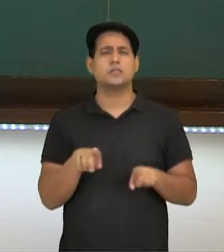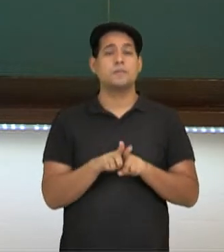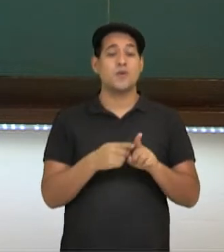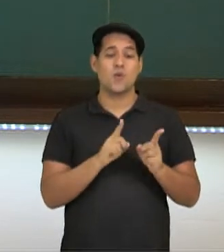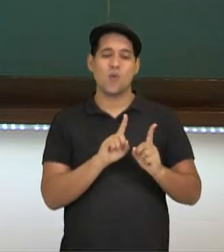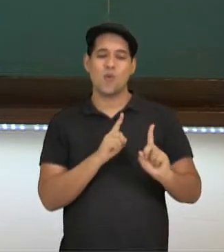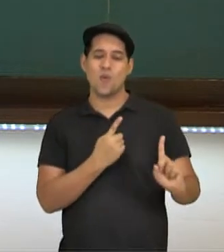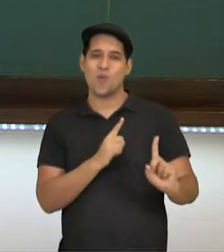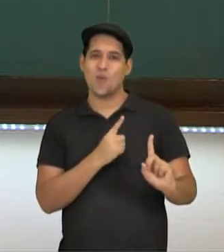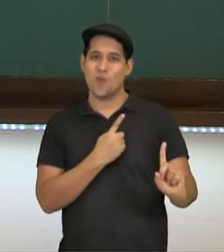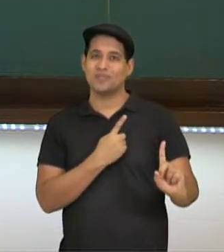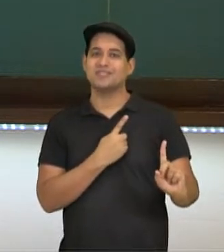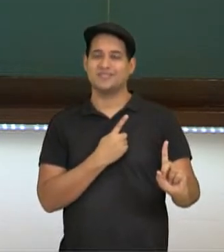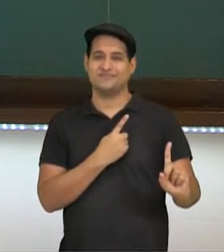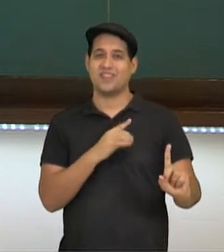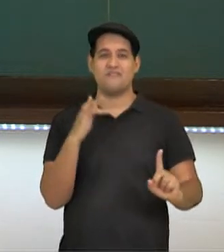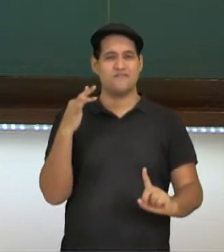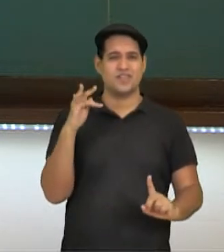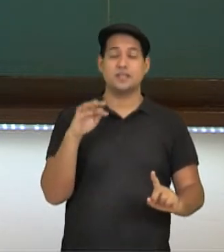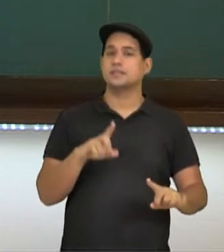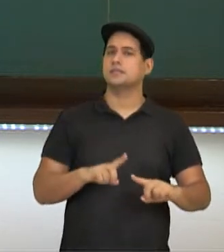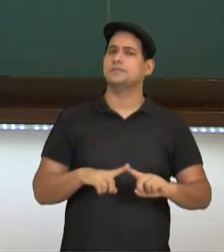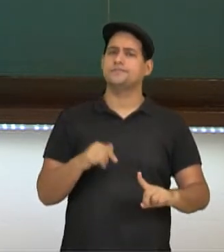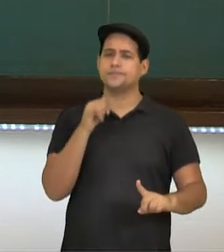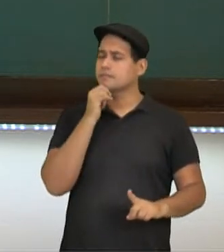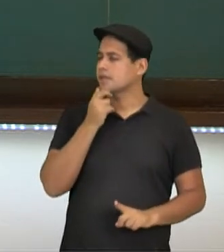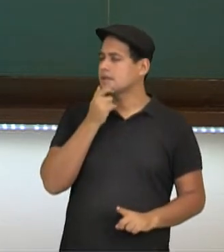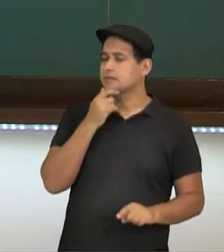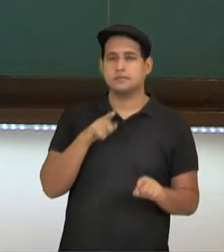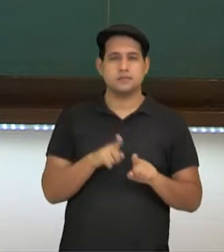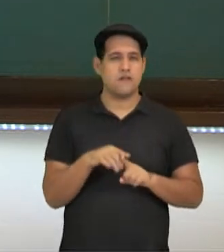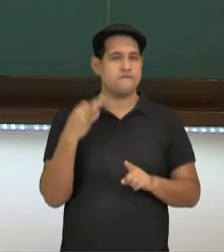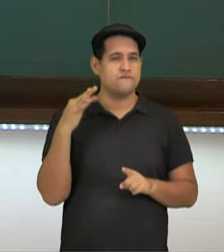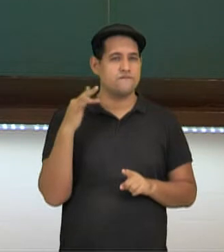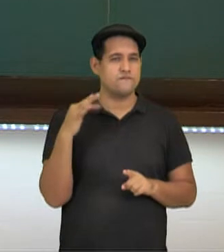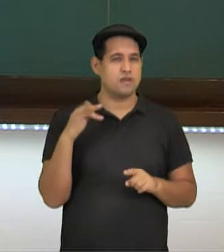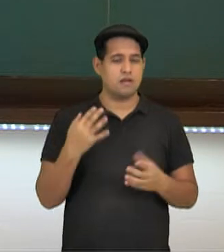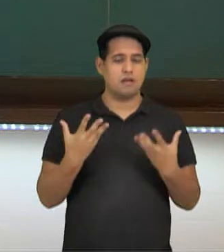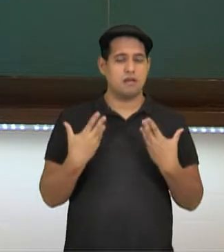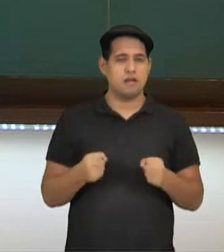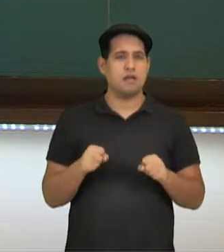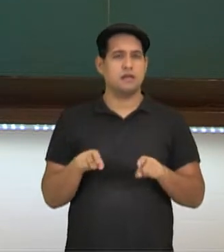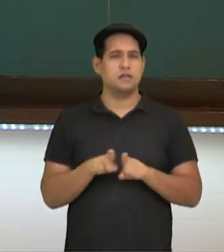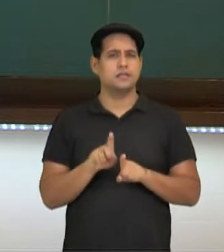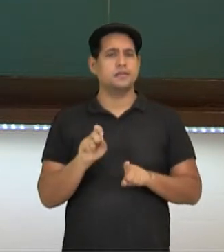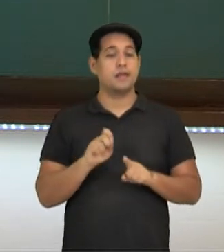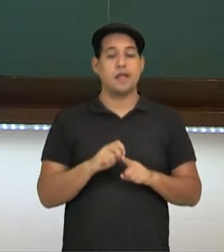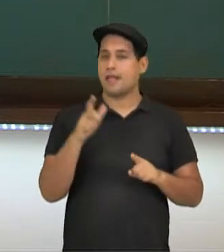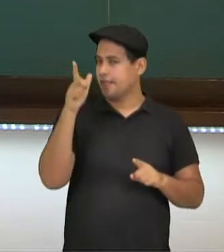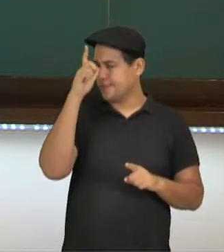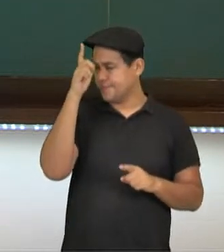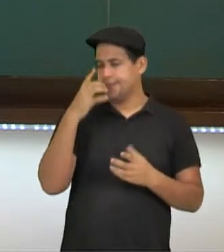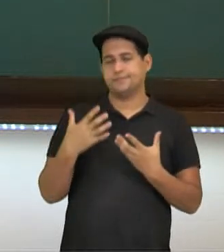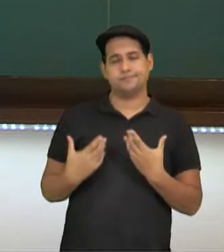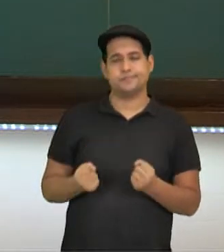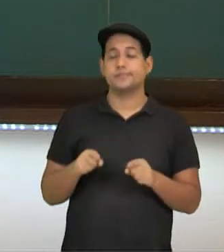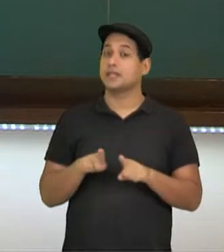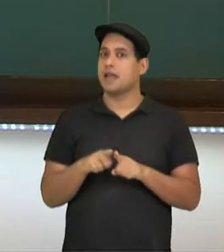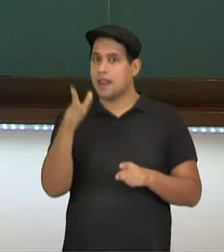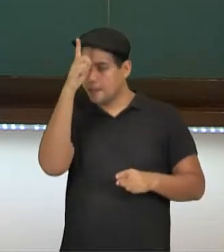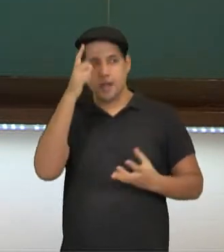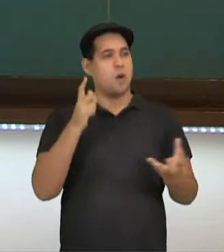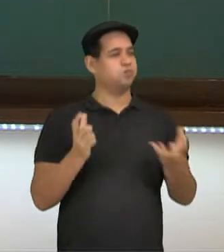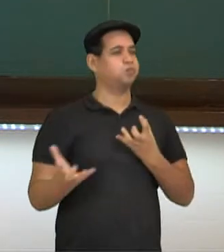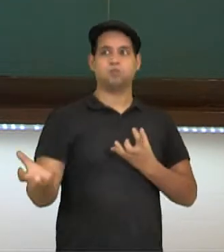contra a França. Então, apesar de a Inglaterra e a França cederem para a Alemanha sempre queria